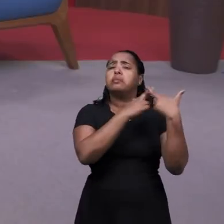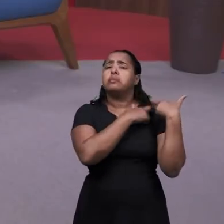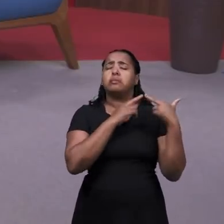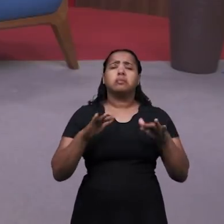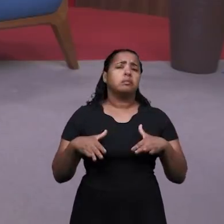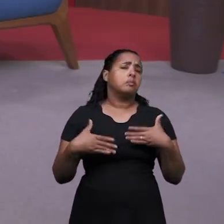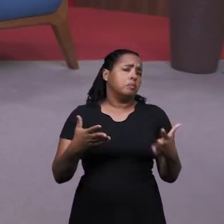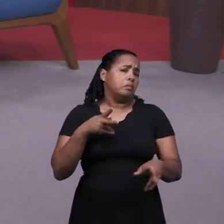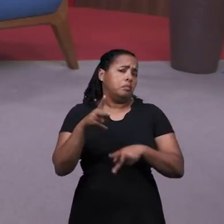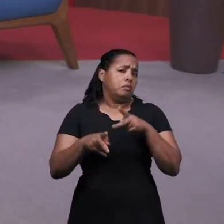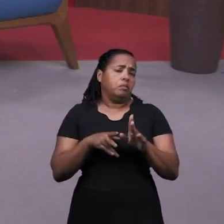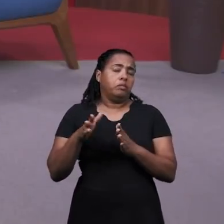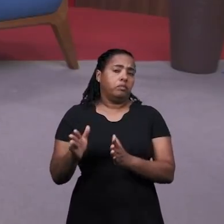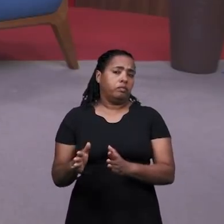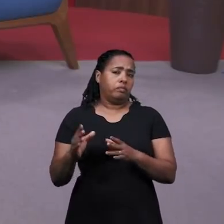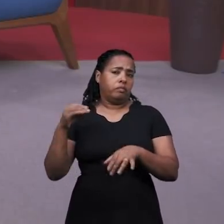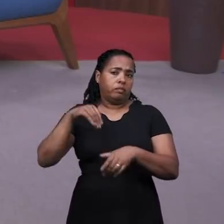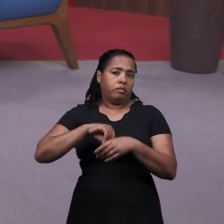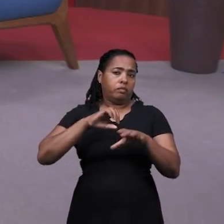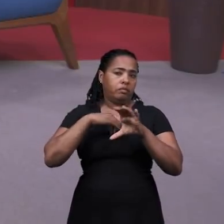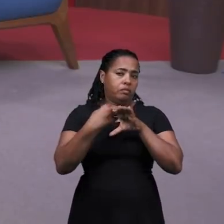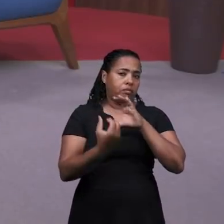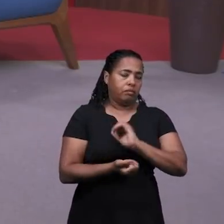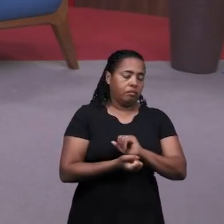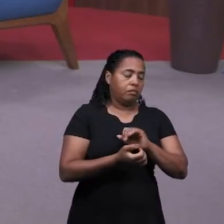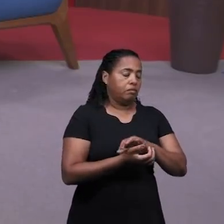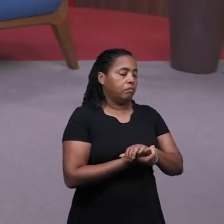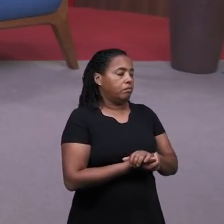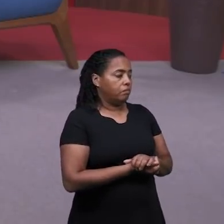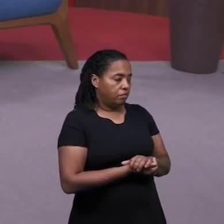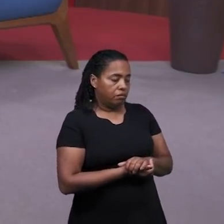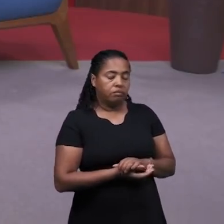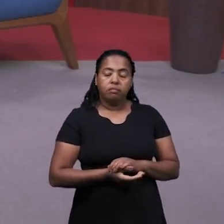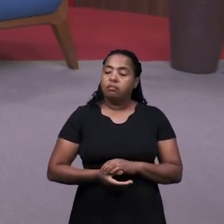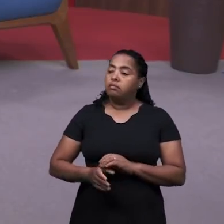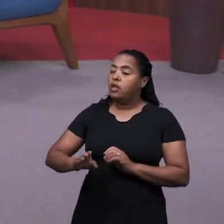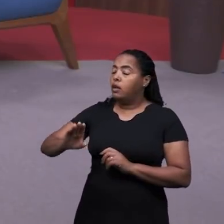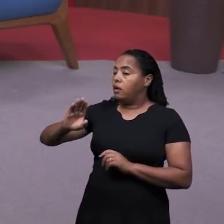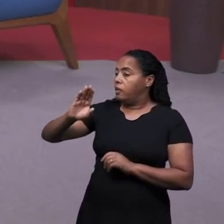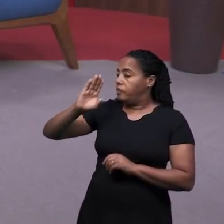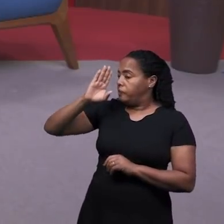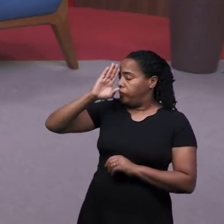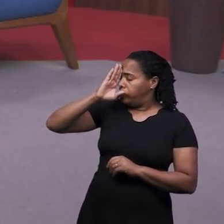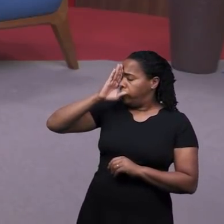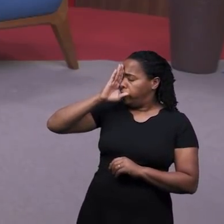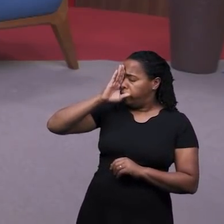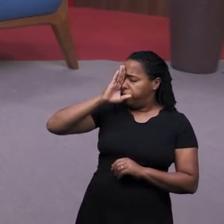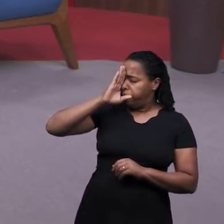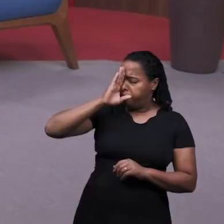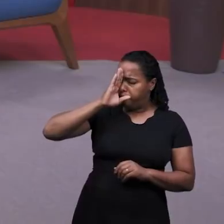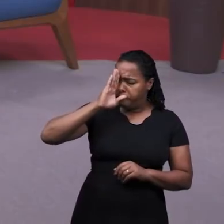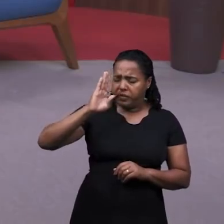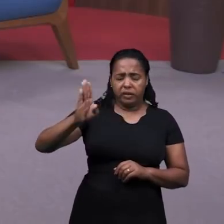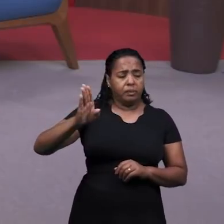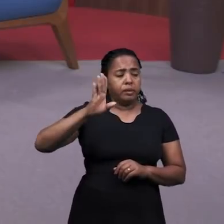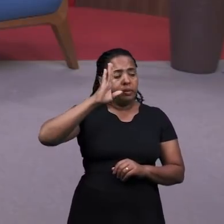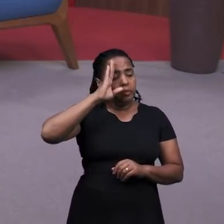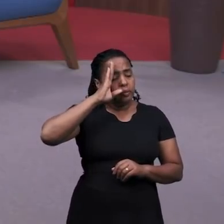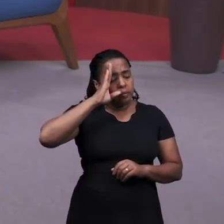igreja nesse contexto? A principal função da igreja